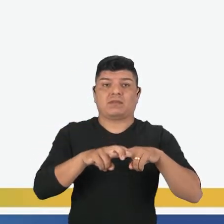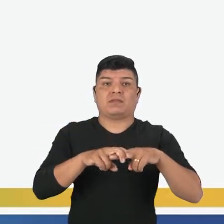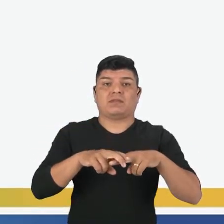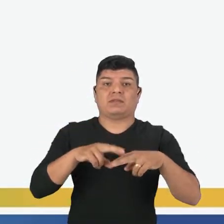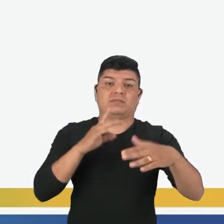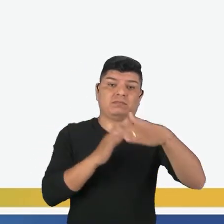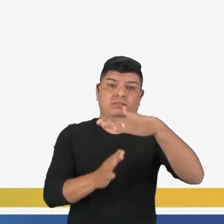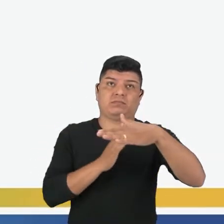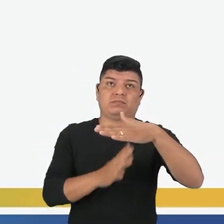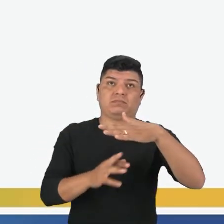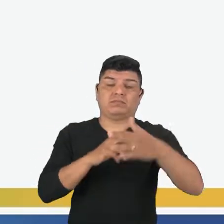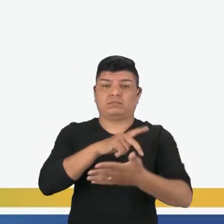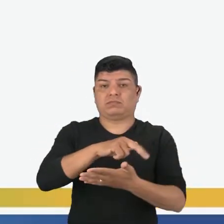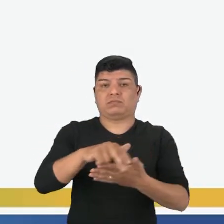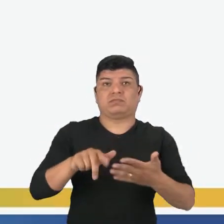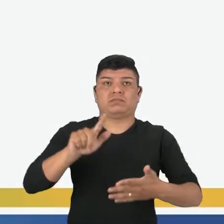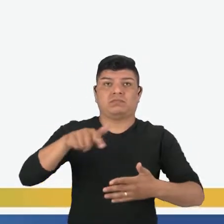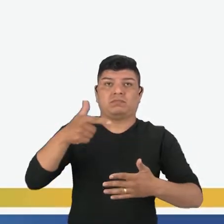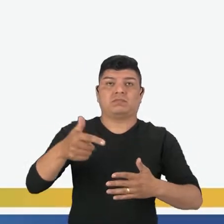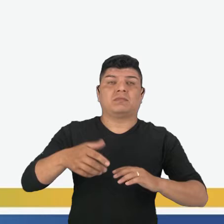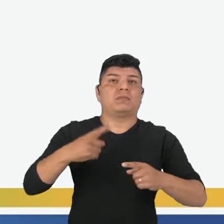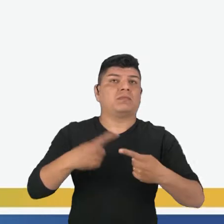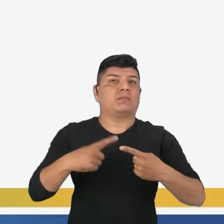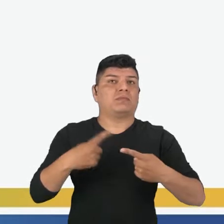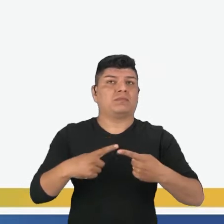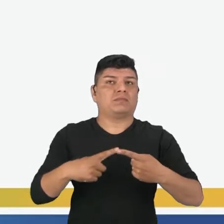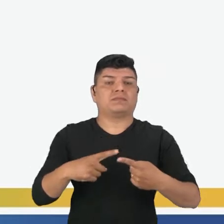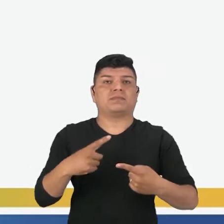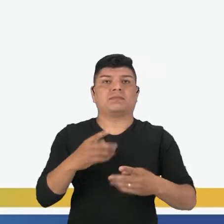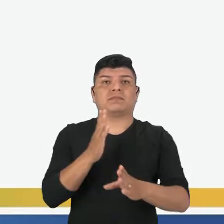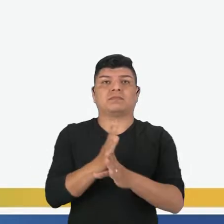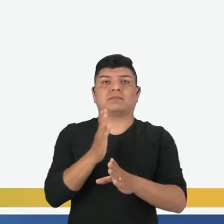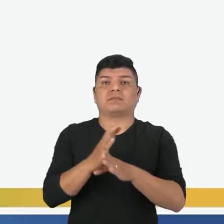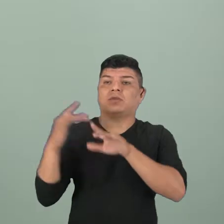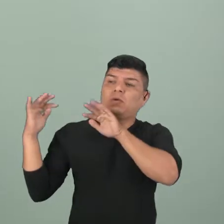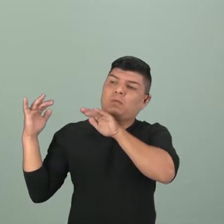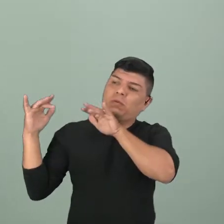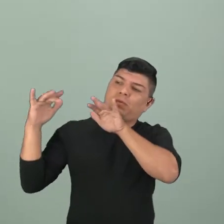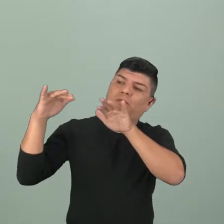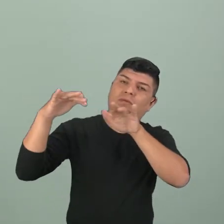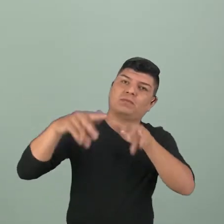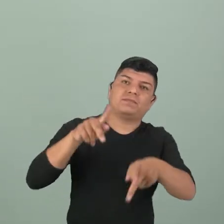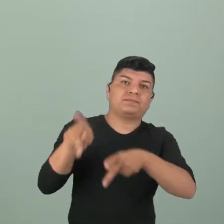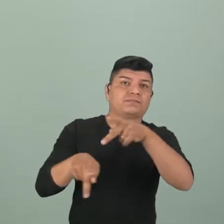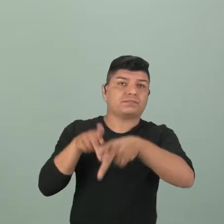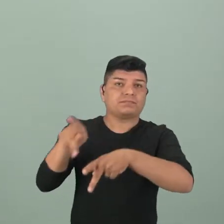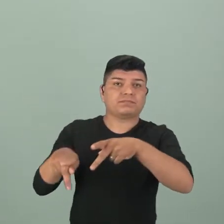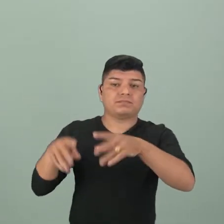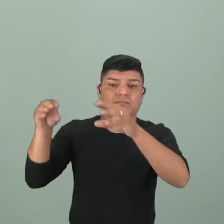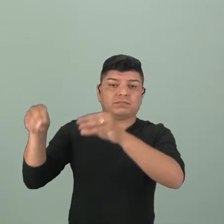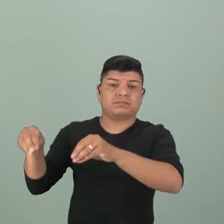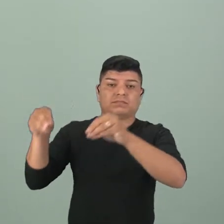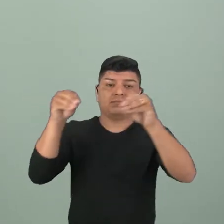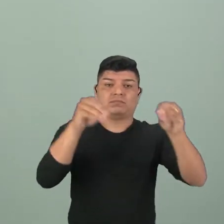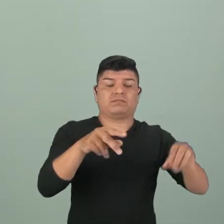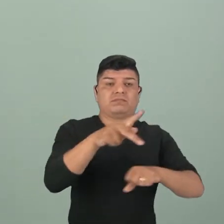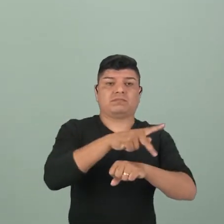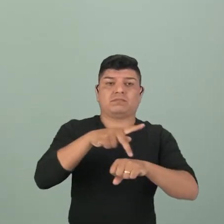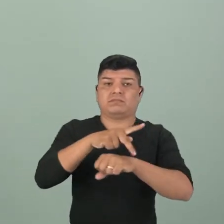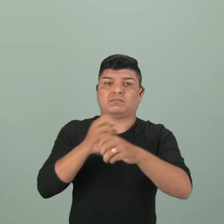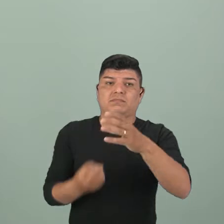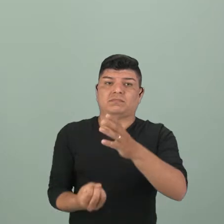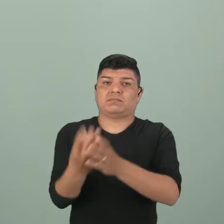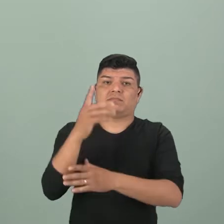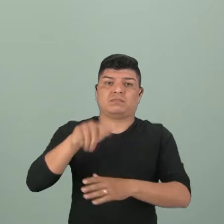refugiado e diversidade, né? Nosso próximo item. Por quê? Foi através das migrações que os povos se deslocaram de seu país de